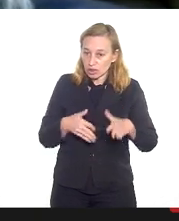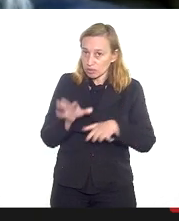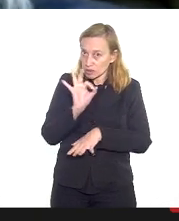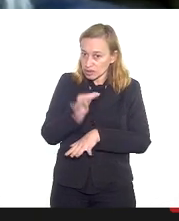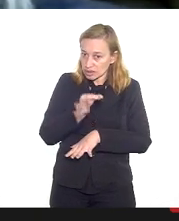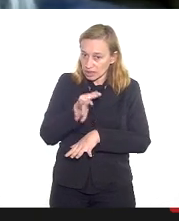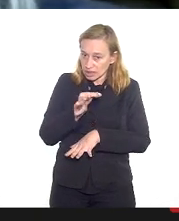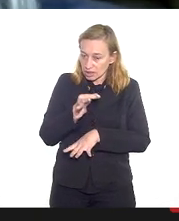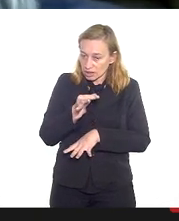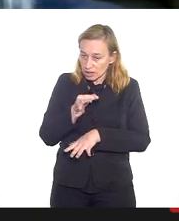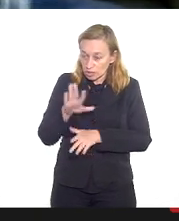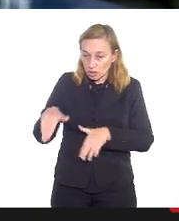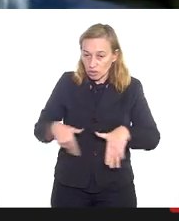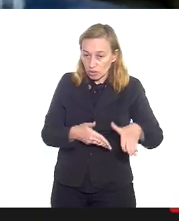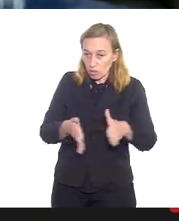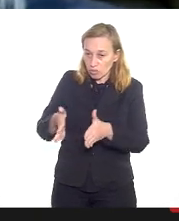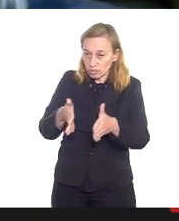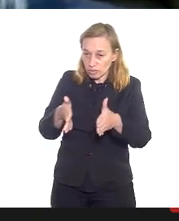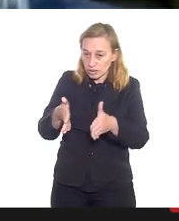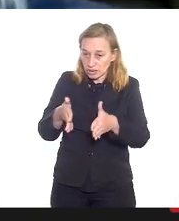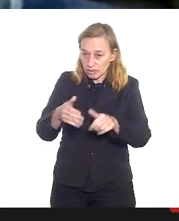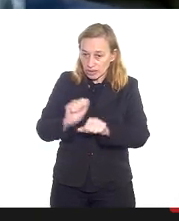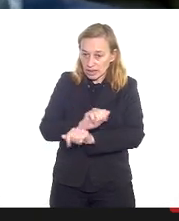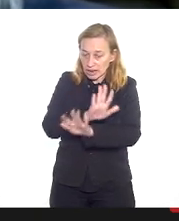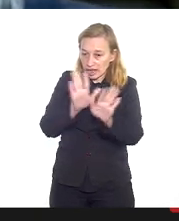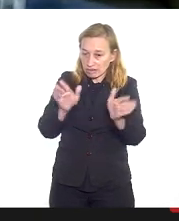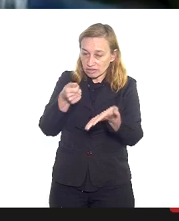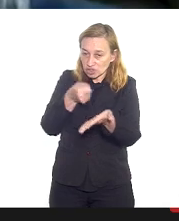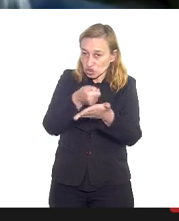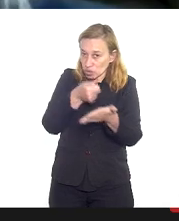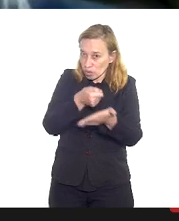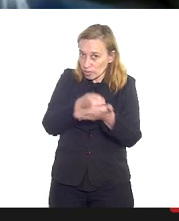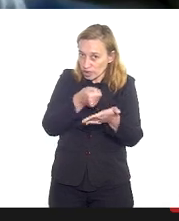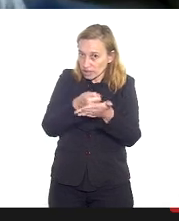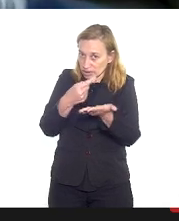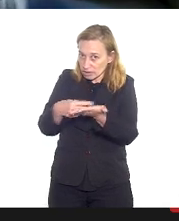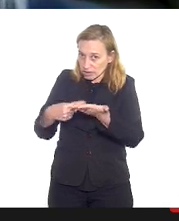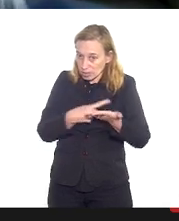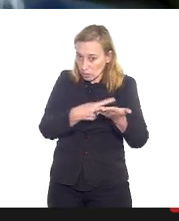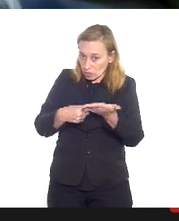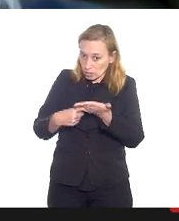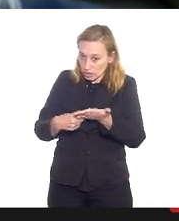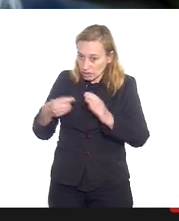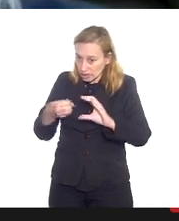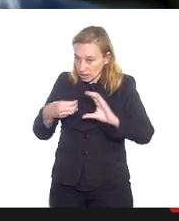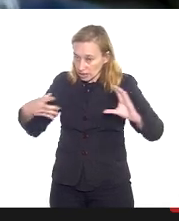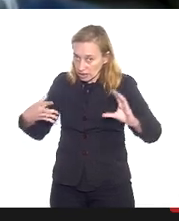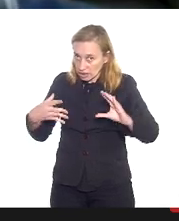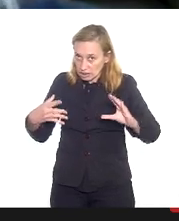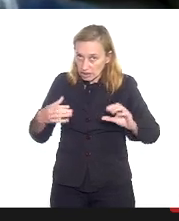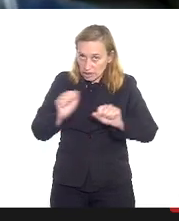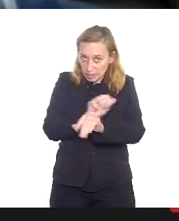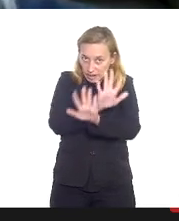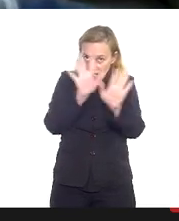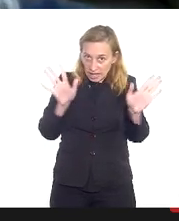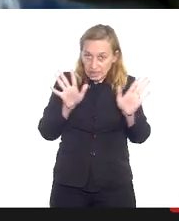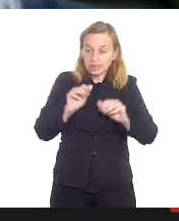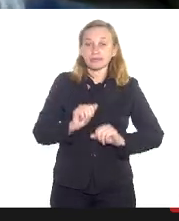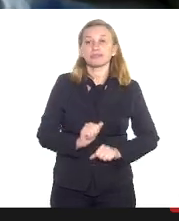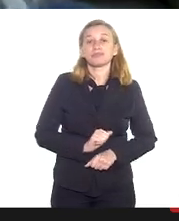e colocar caminhos imprevistos nas cobranças, nos acordos, caracterizados pela